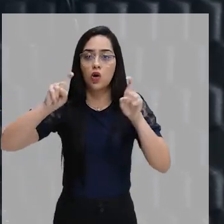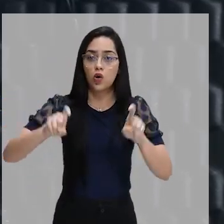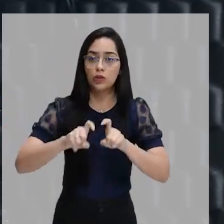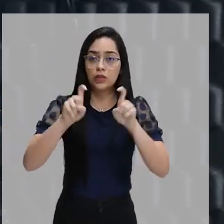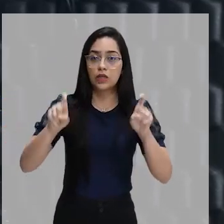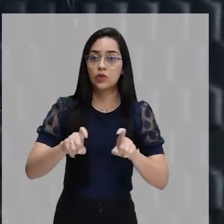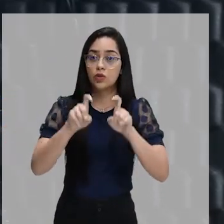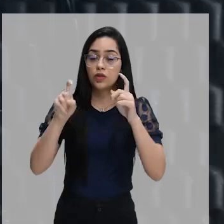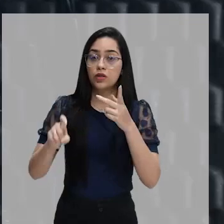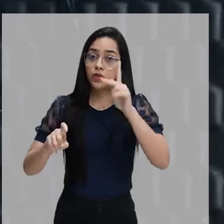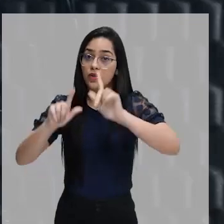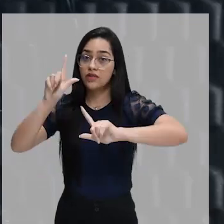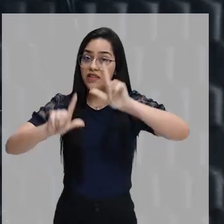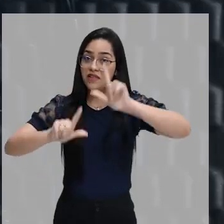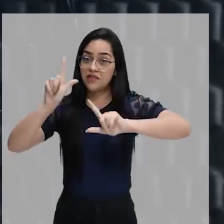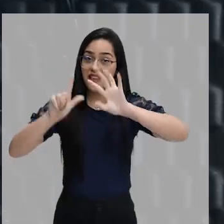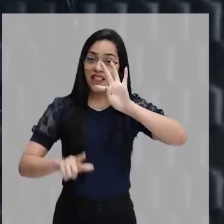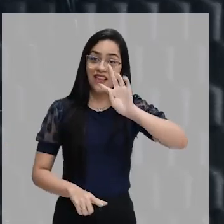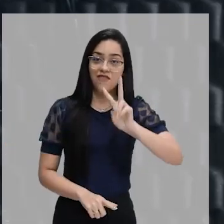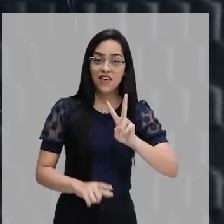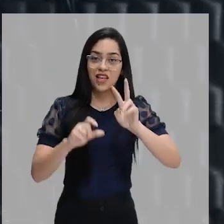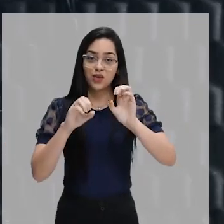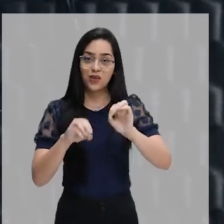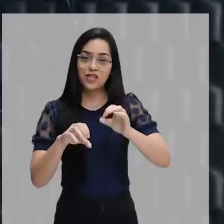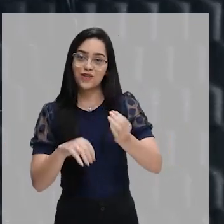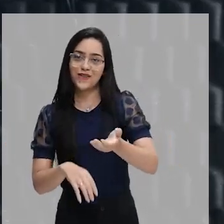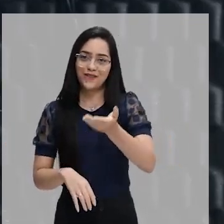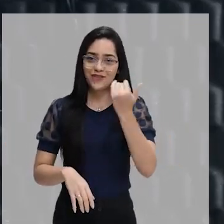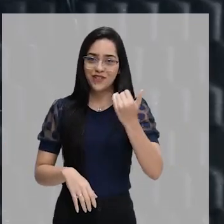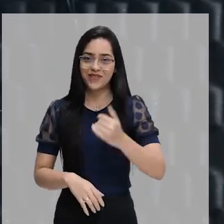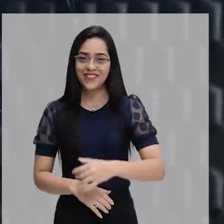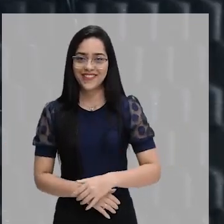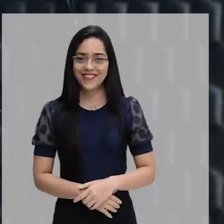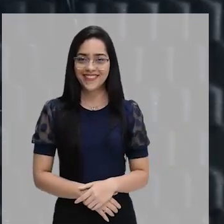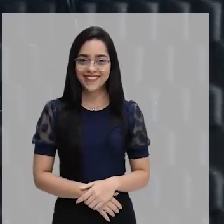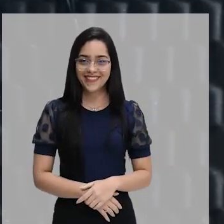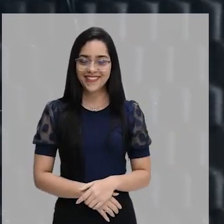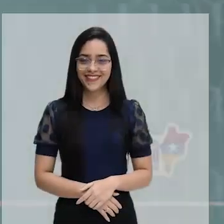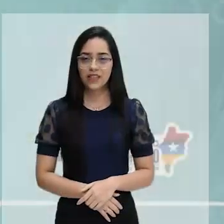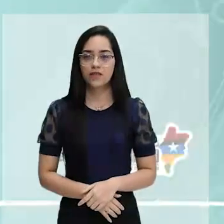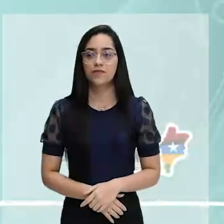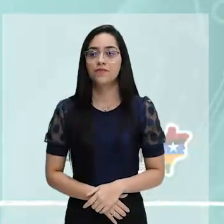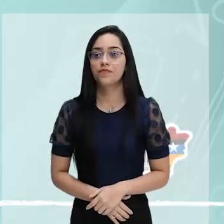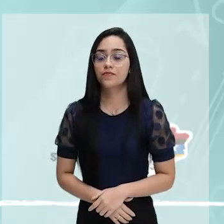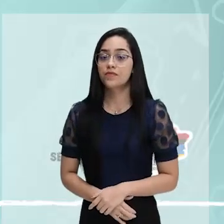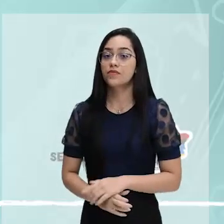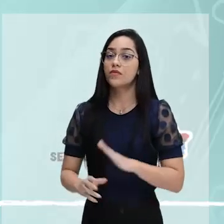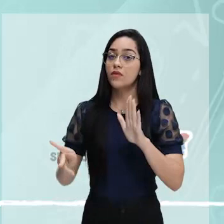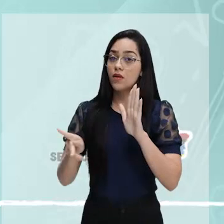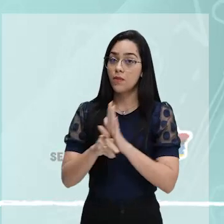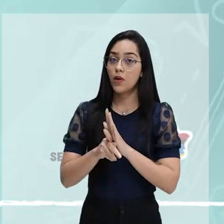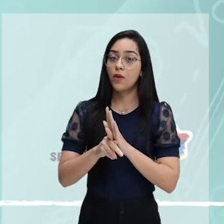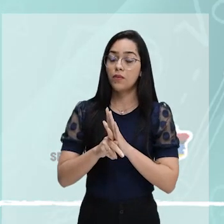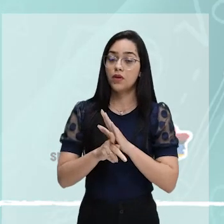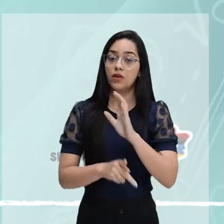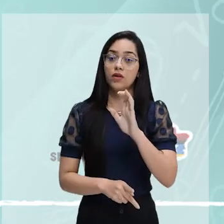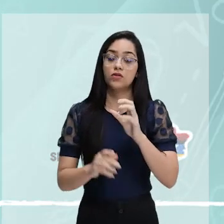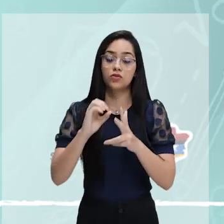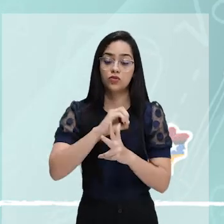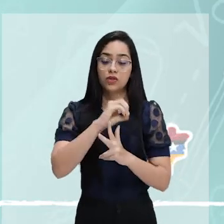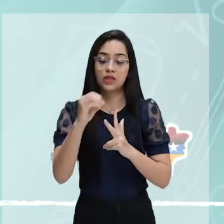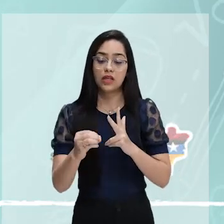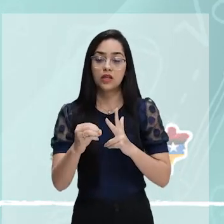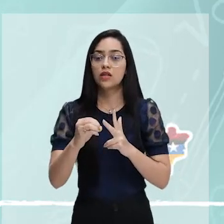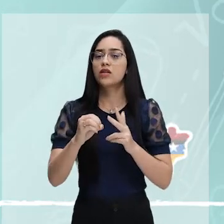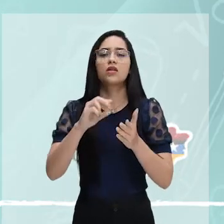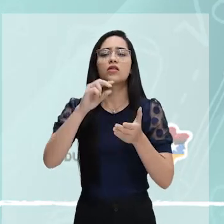computador, na sua TV, né? TV Educação. E vamos lá. Essa questão é do Enem, tá bom? É de 2001